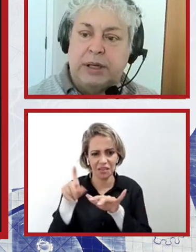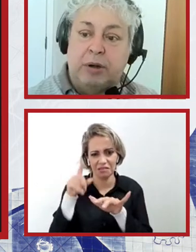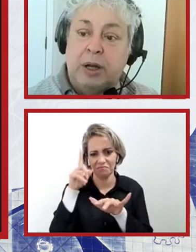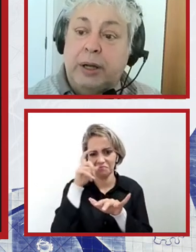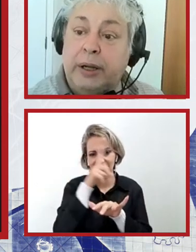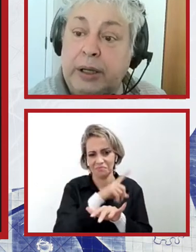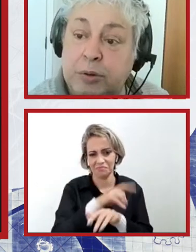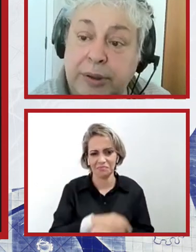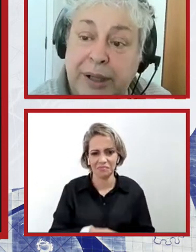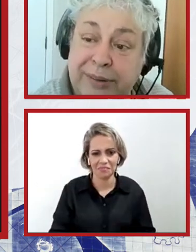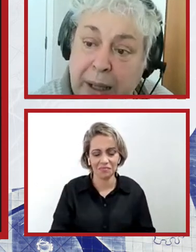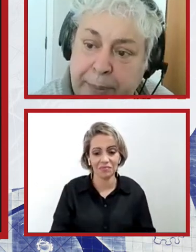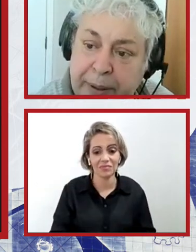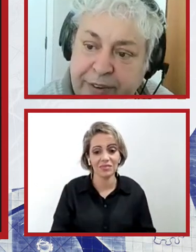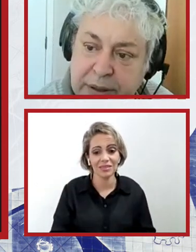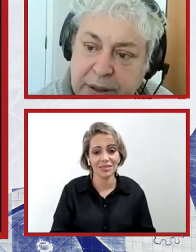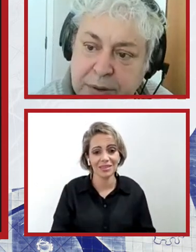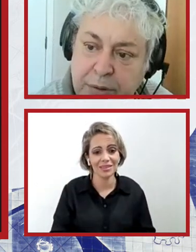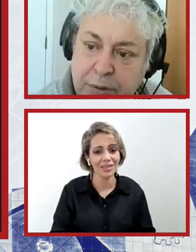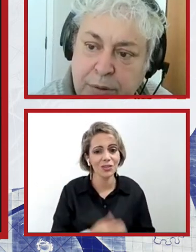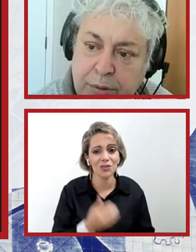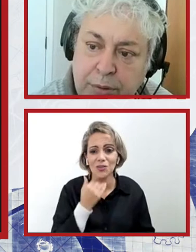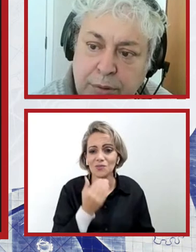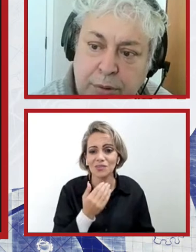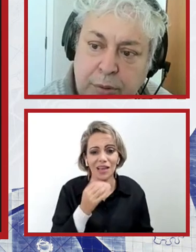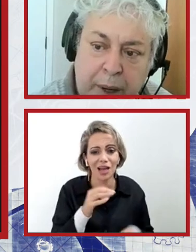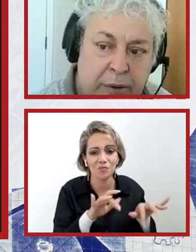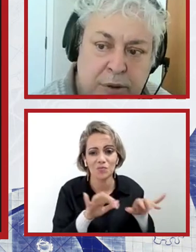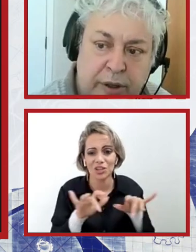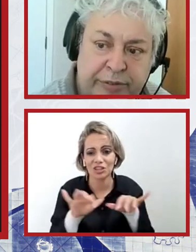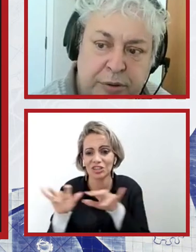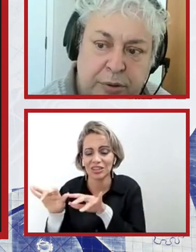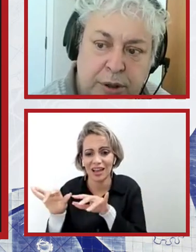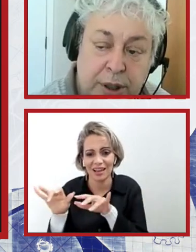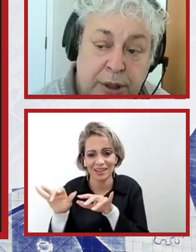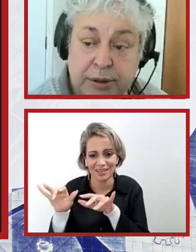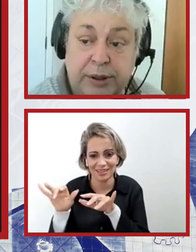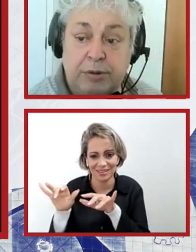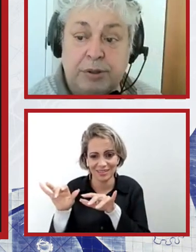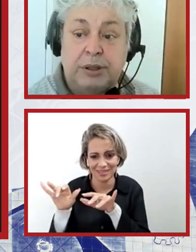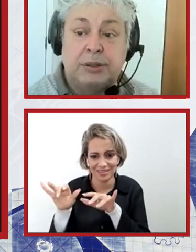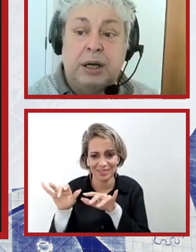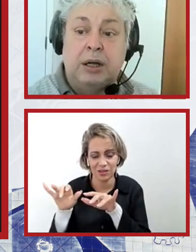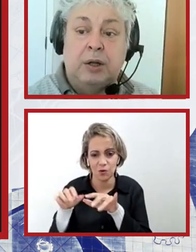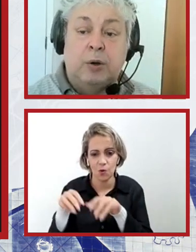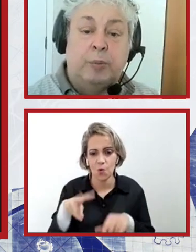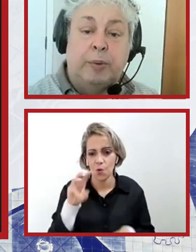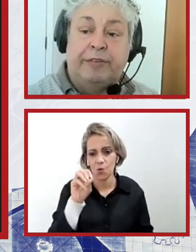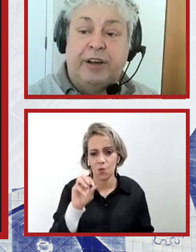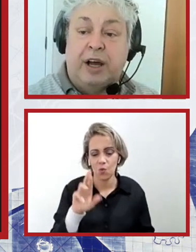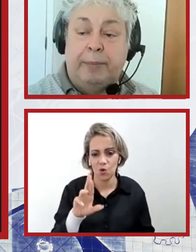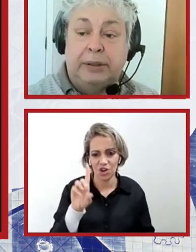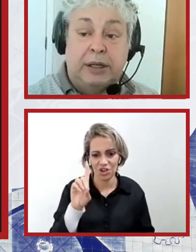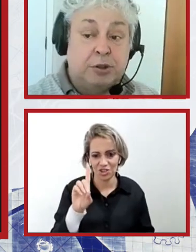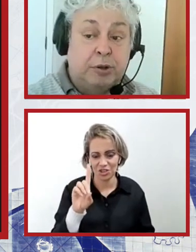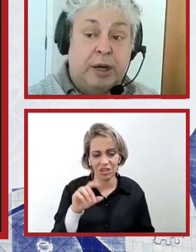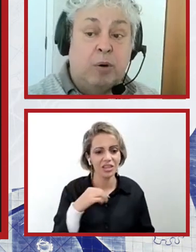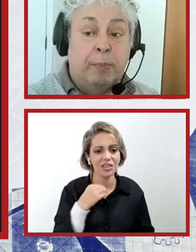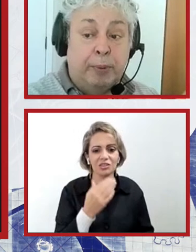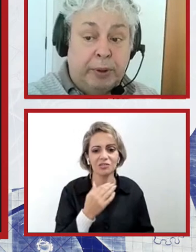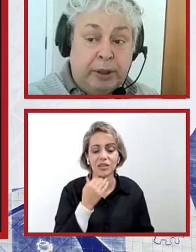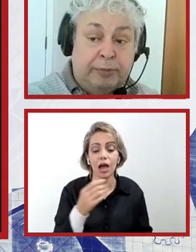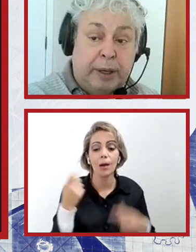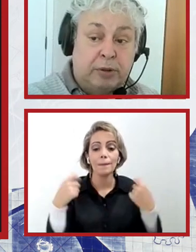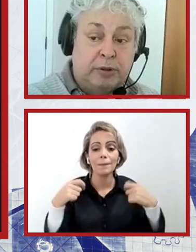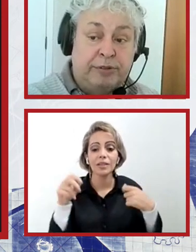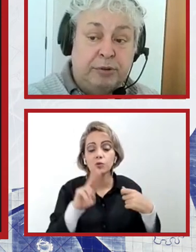sobre a igual a zero. Isso não dá para fazer isso com Microsoft Word. Então, você tem que utilizar uma ferramenta